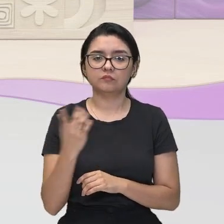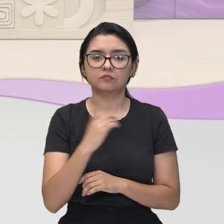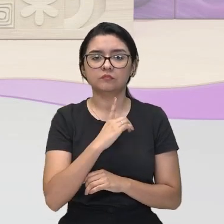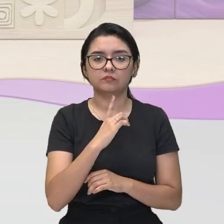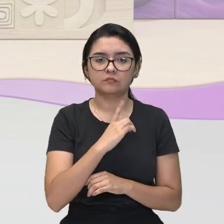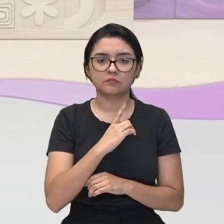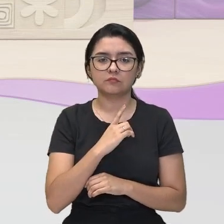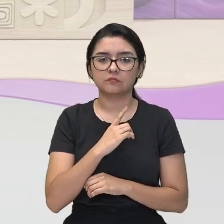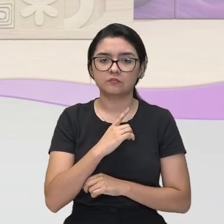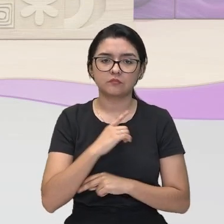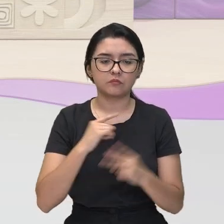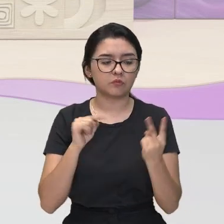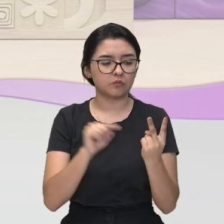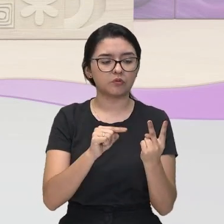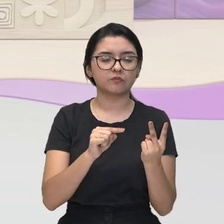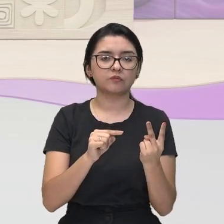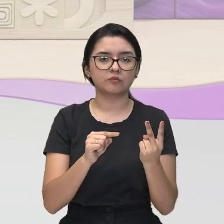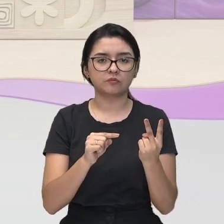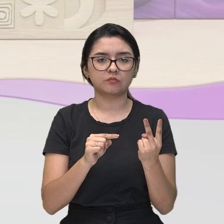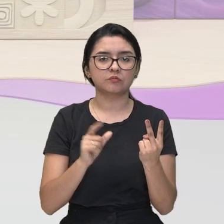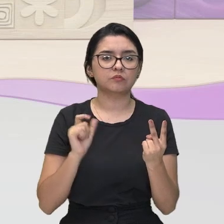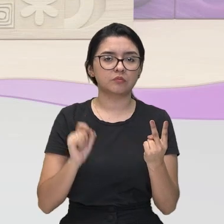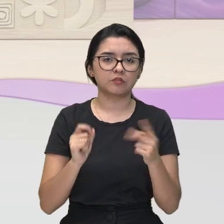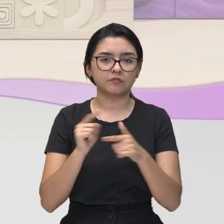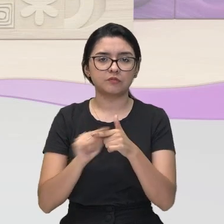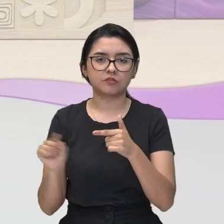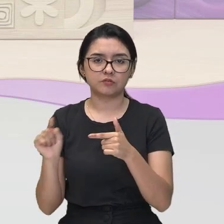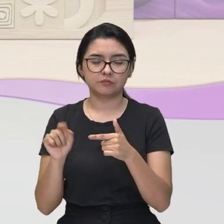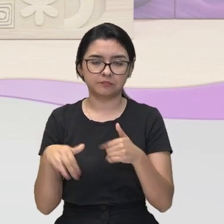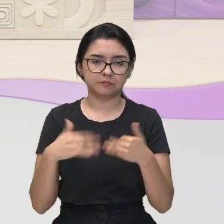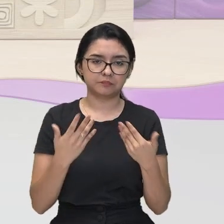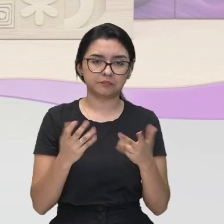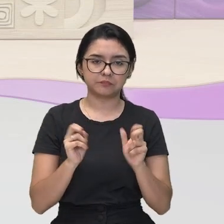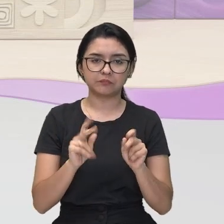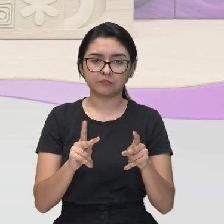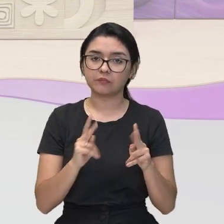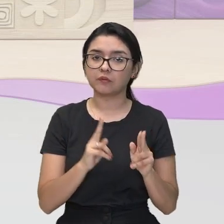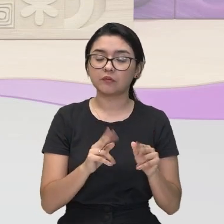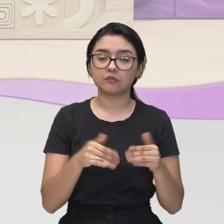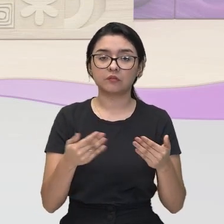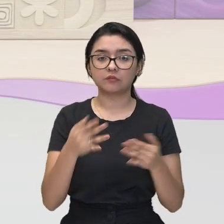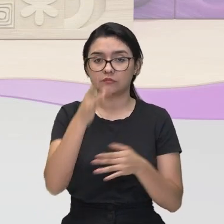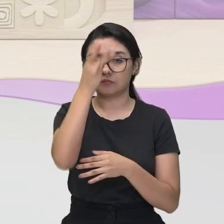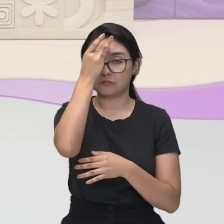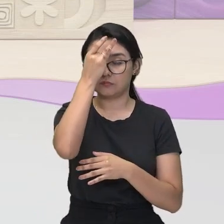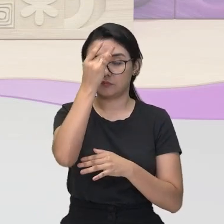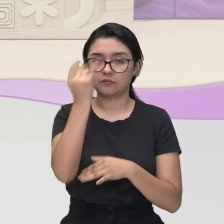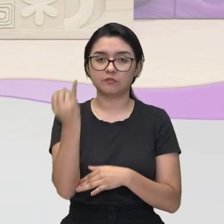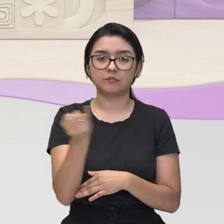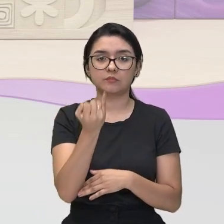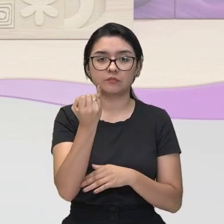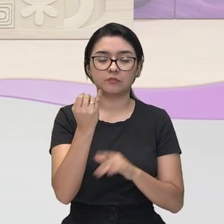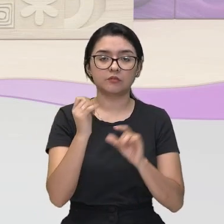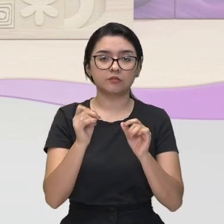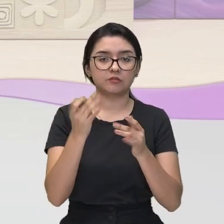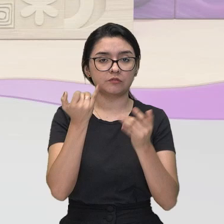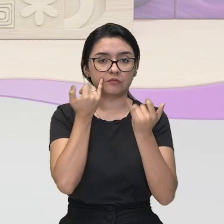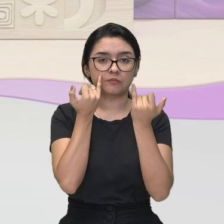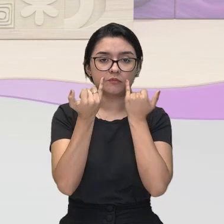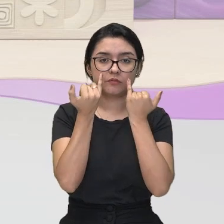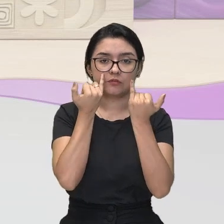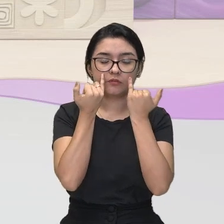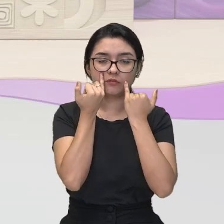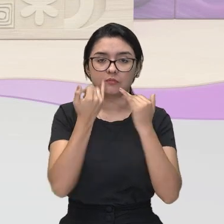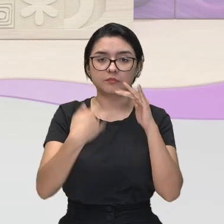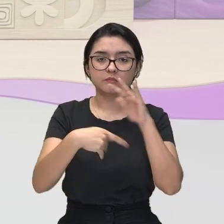foi dividido. Marca bem essas duas informações, que são informações muito importantes no estudo de frações.